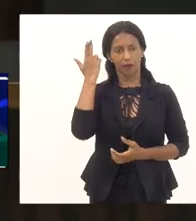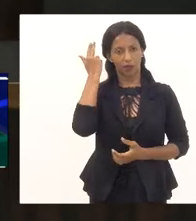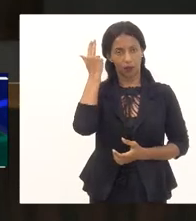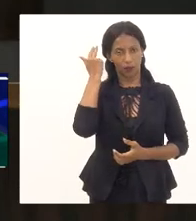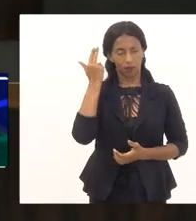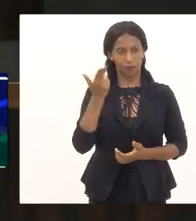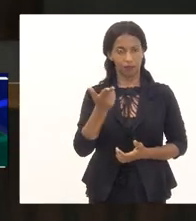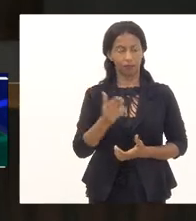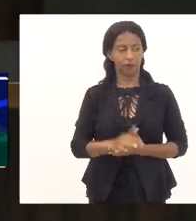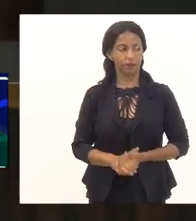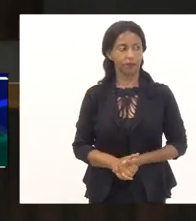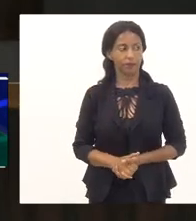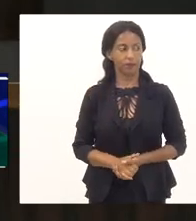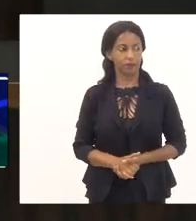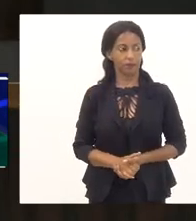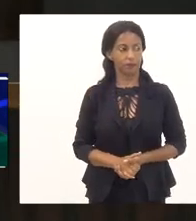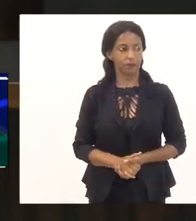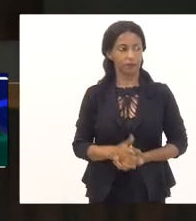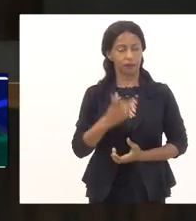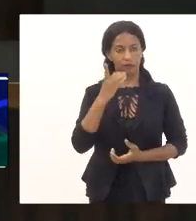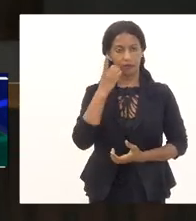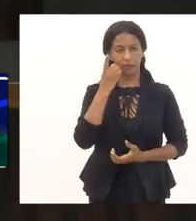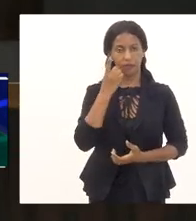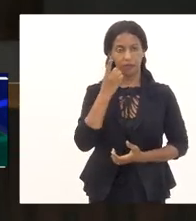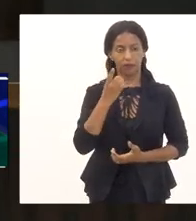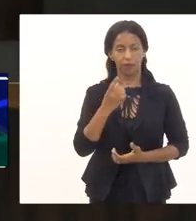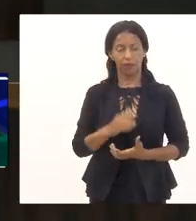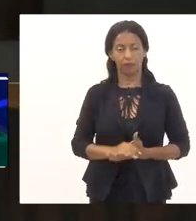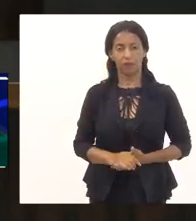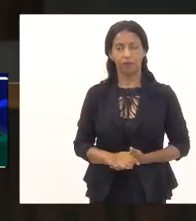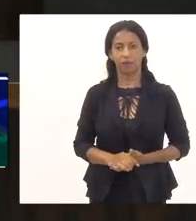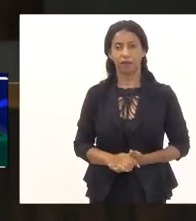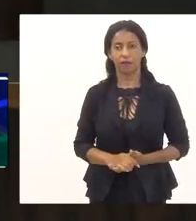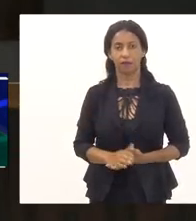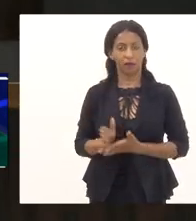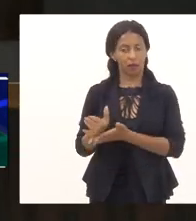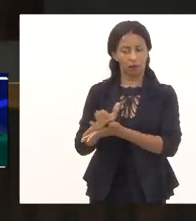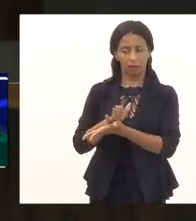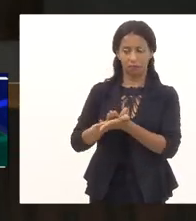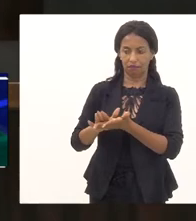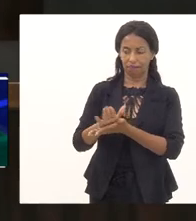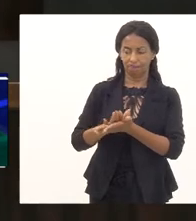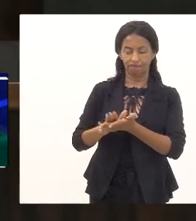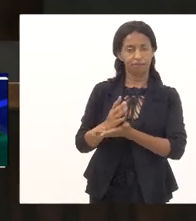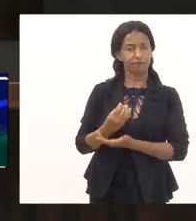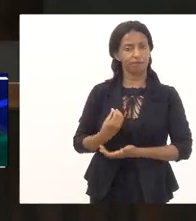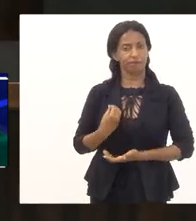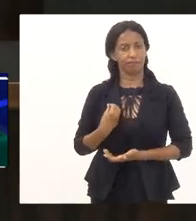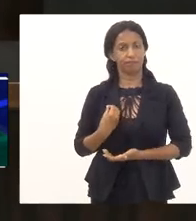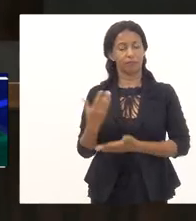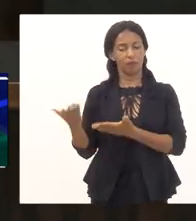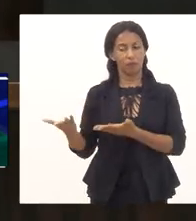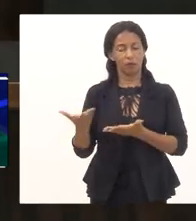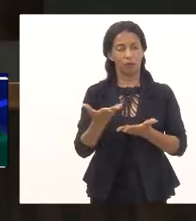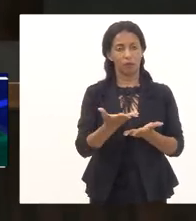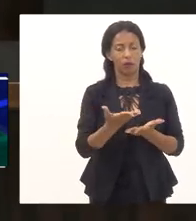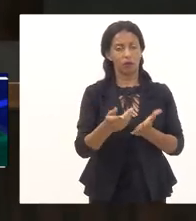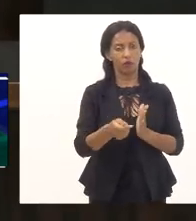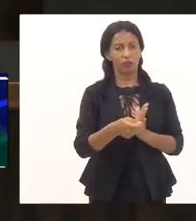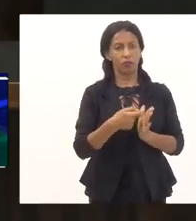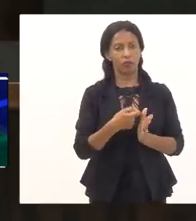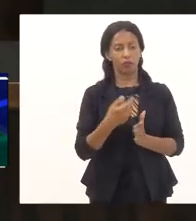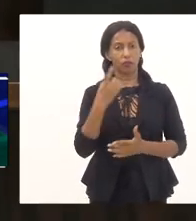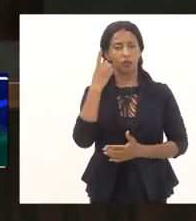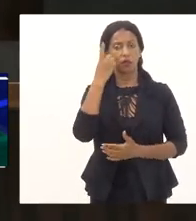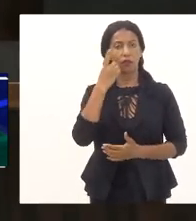Coelho. Deputado Eliomar Coelho, não se encontrando presente. Próximo orador inscrito é